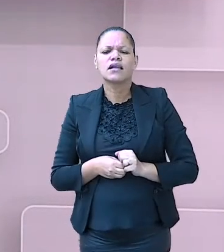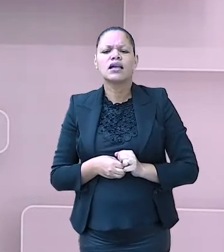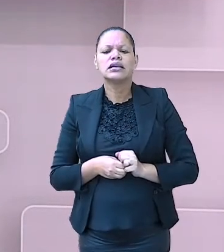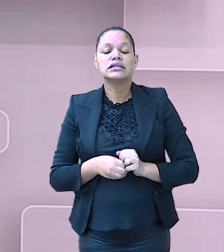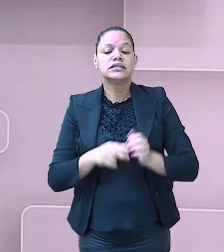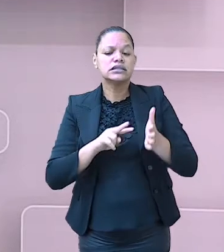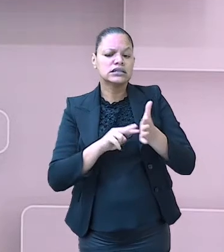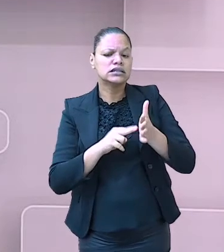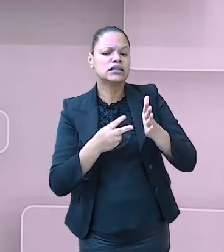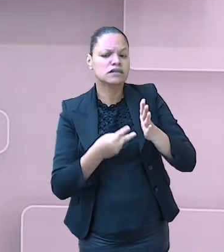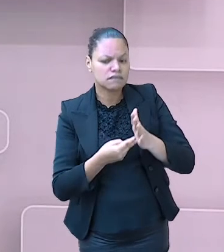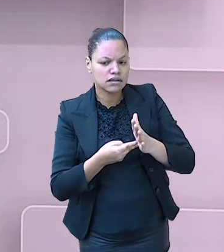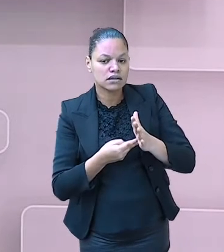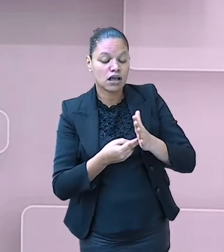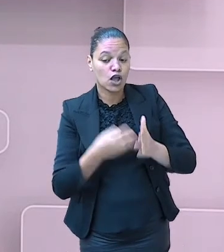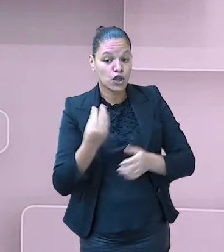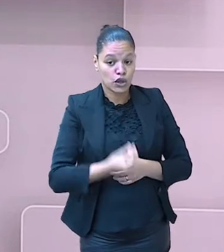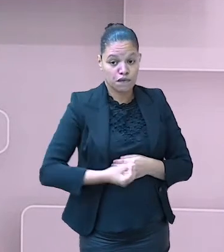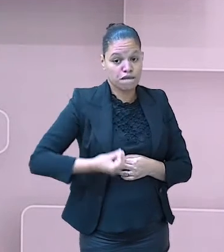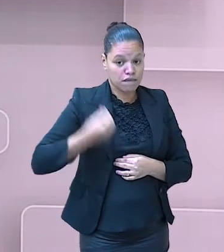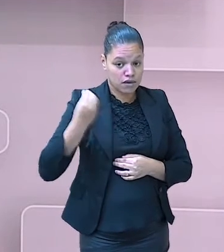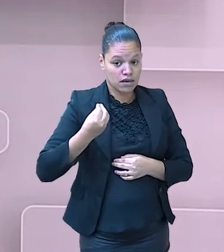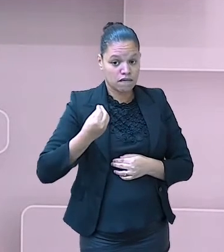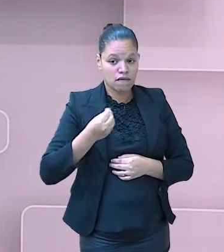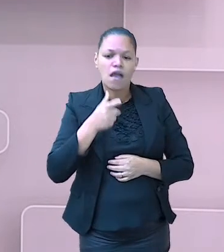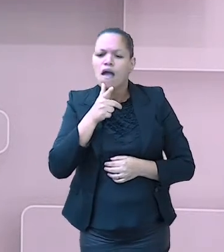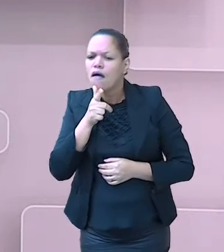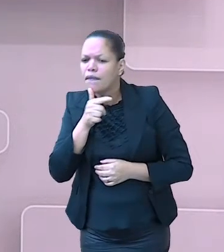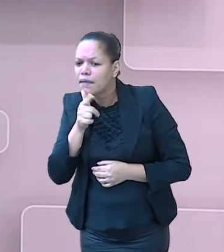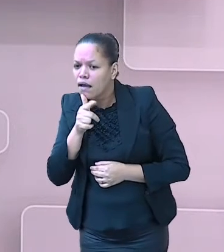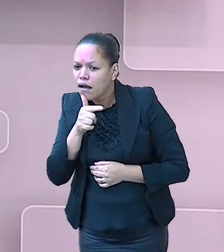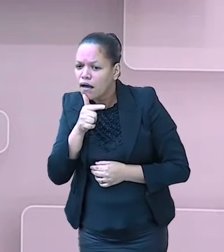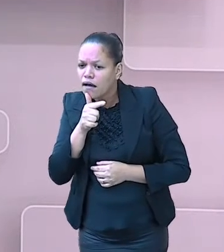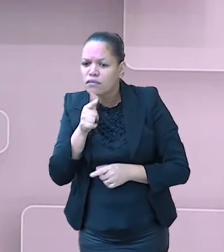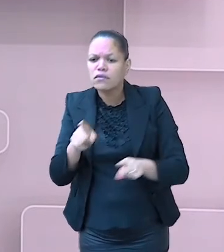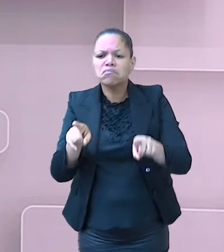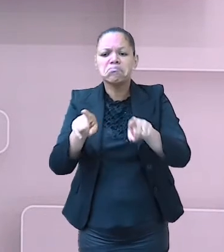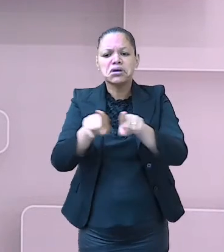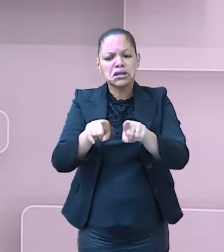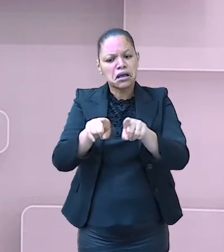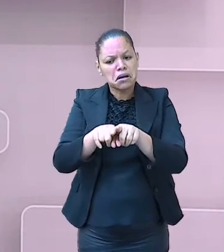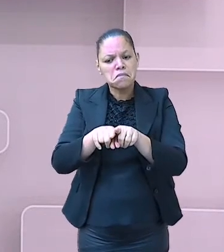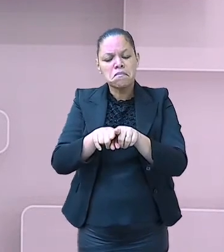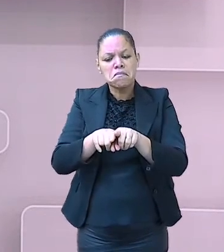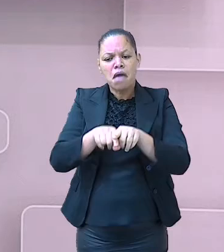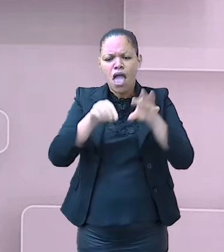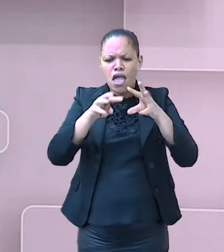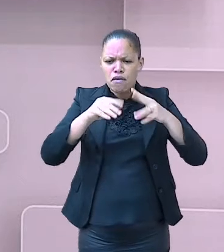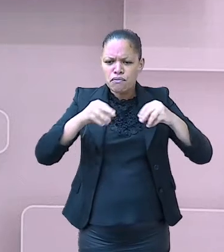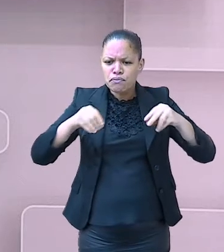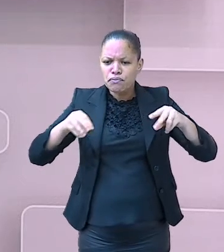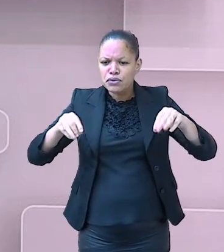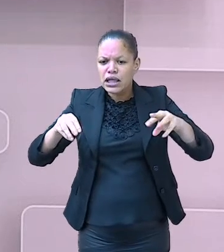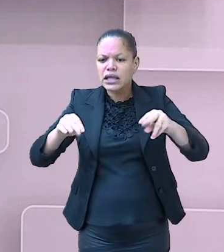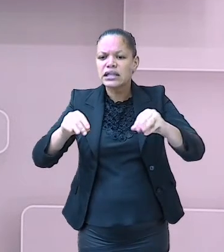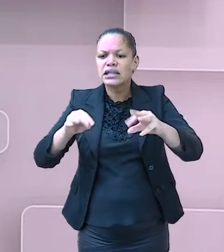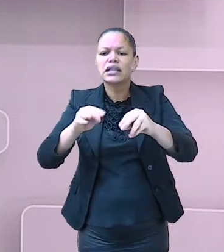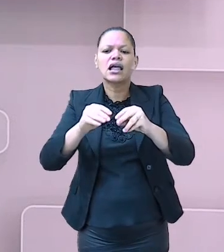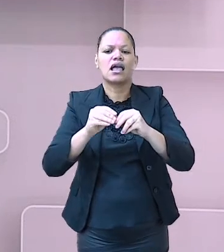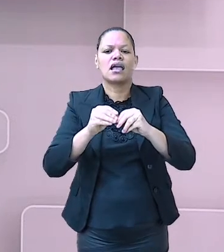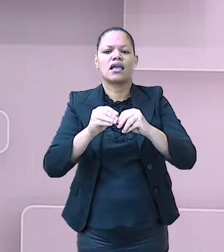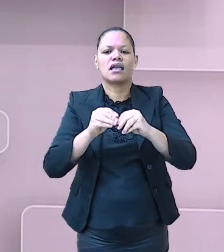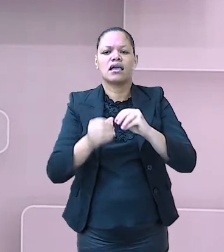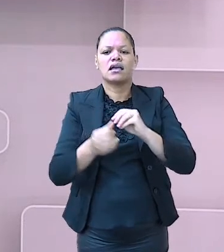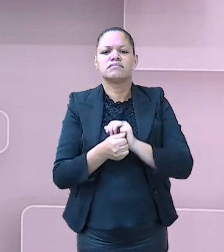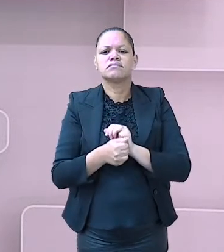vida aquática, a respiração deles é uma respiração branquial, que é pelas brânquias, assim como